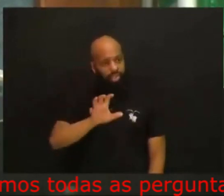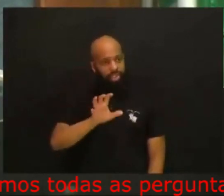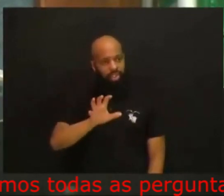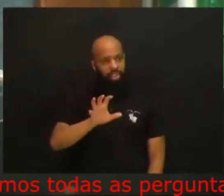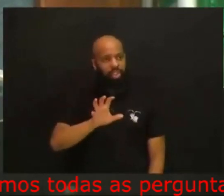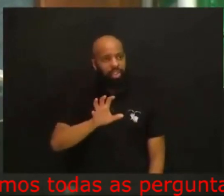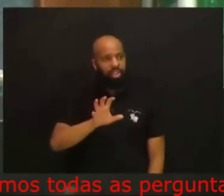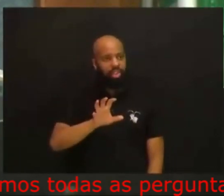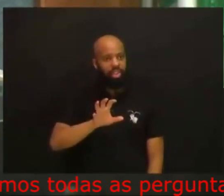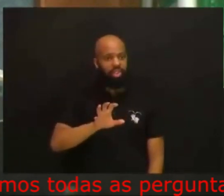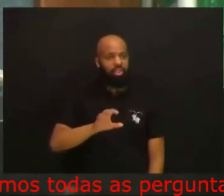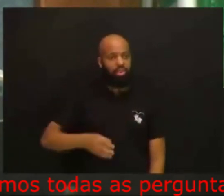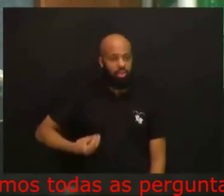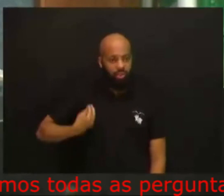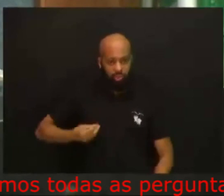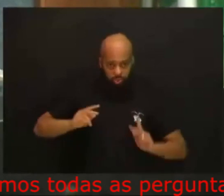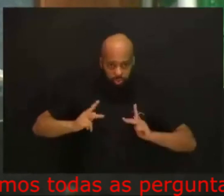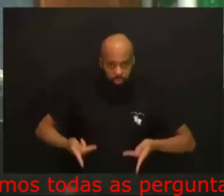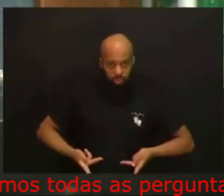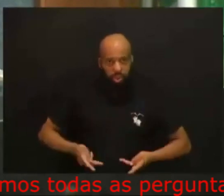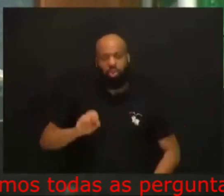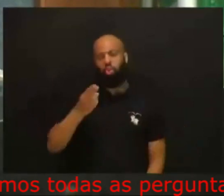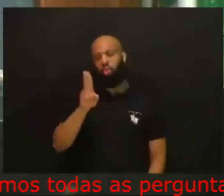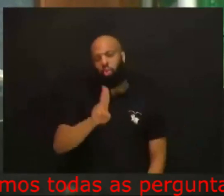esse ser humano, ou vou usar um termo